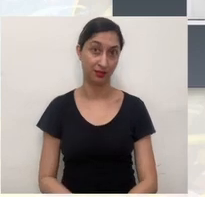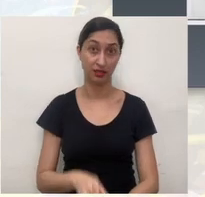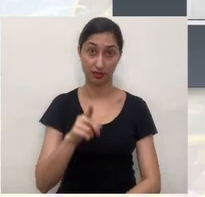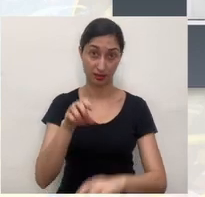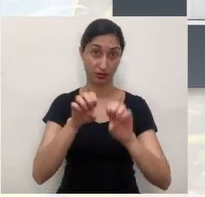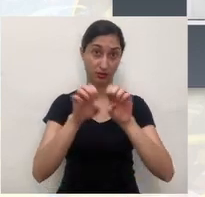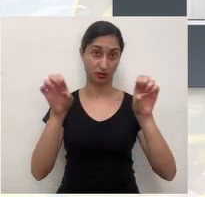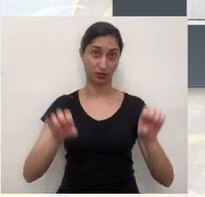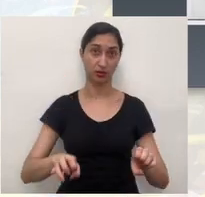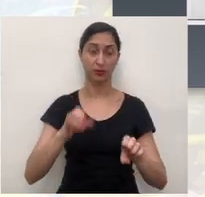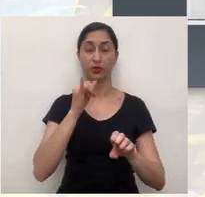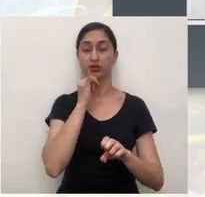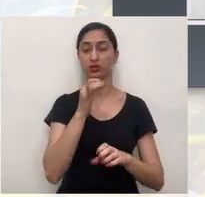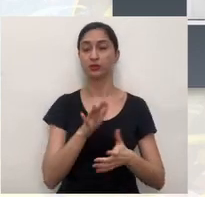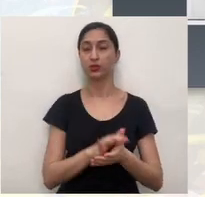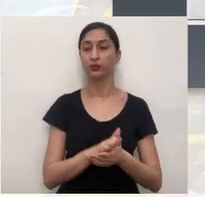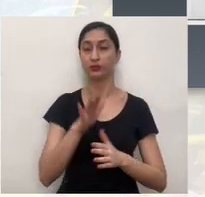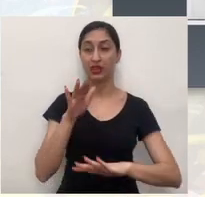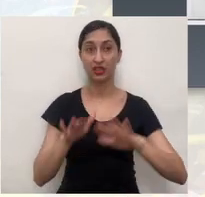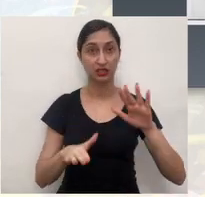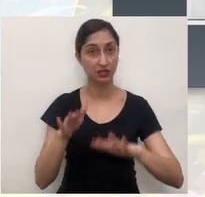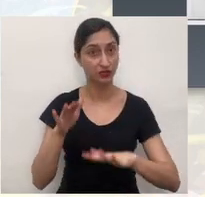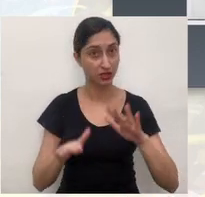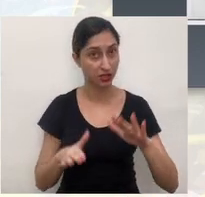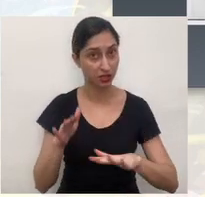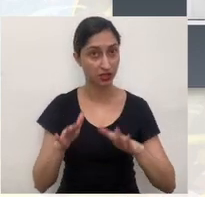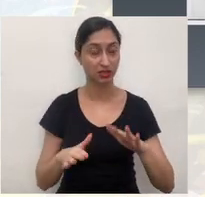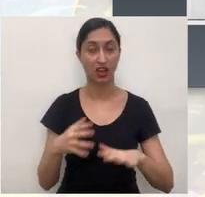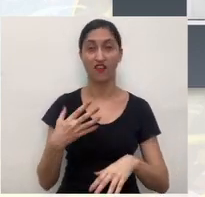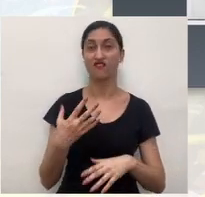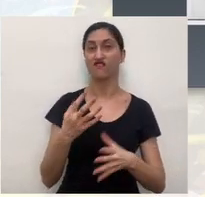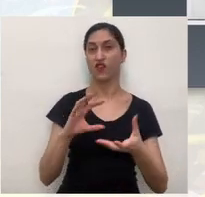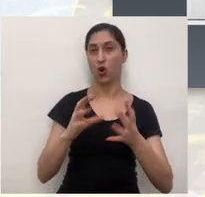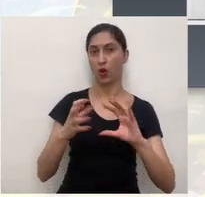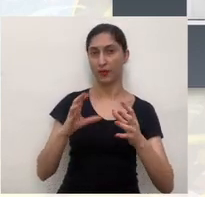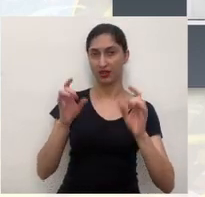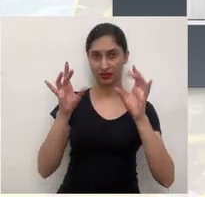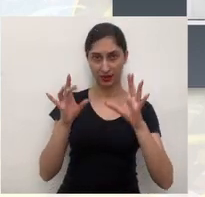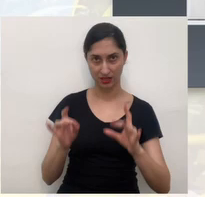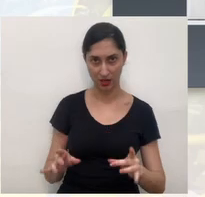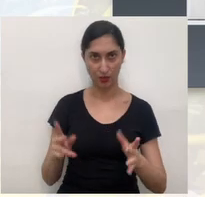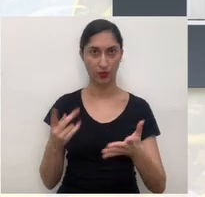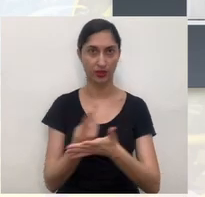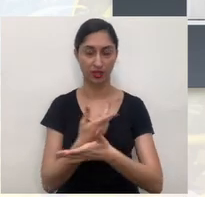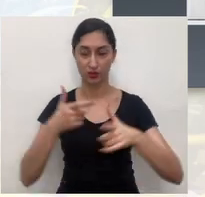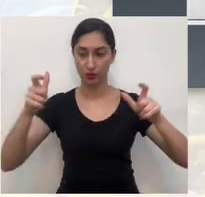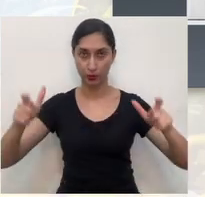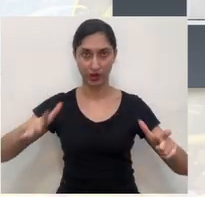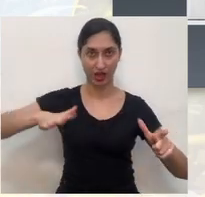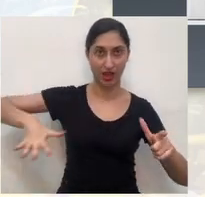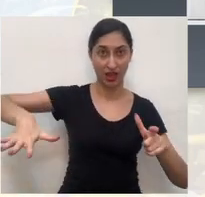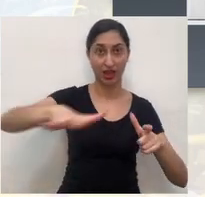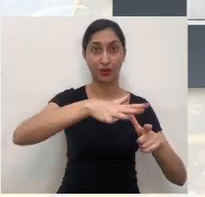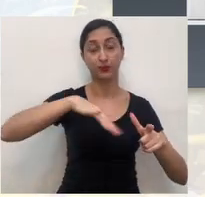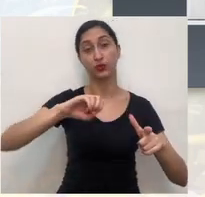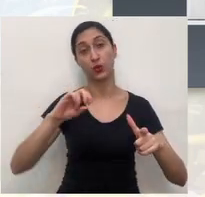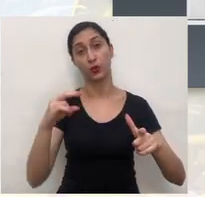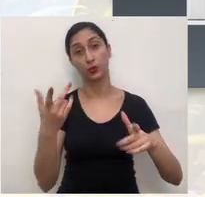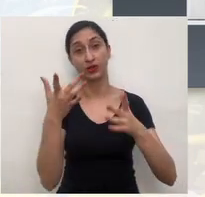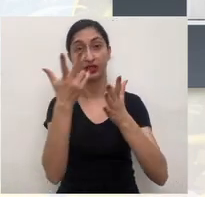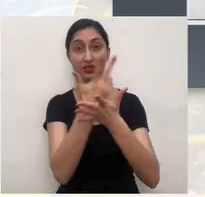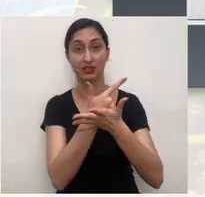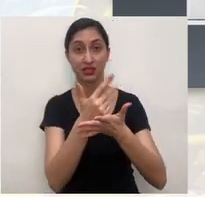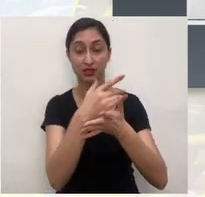estrutura era ditada ou por uma forma especial que tivesse no terreno, ou por um desenho